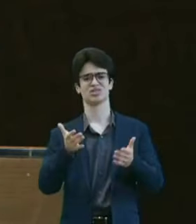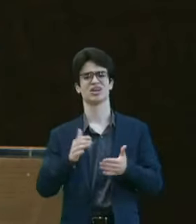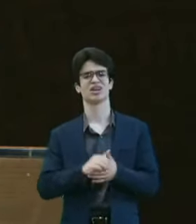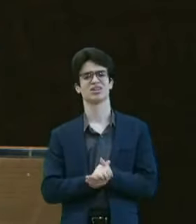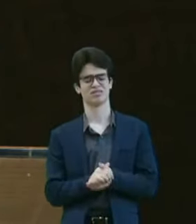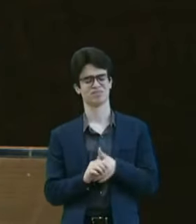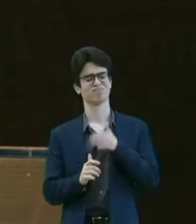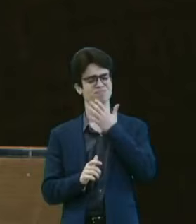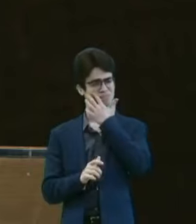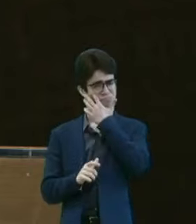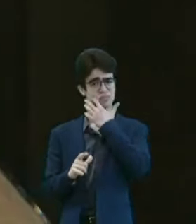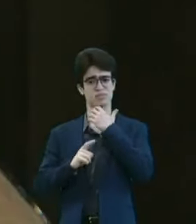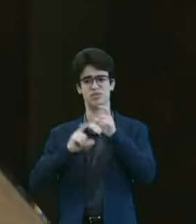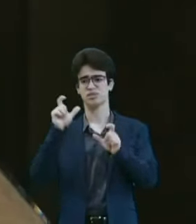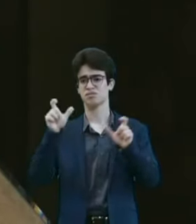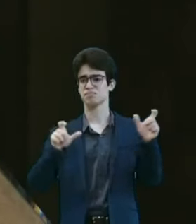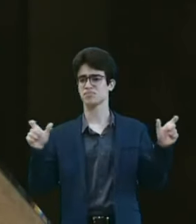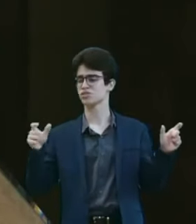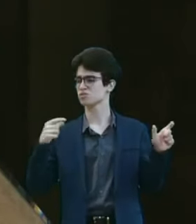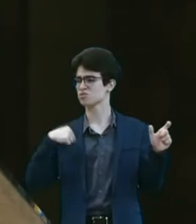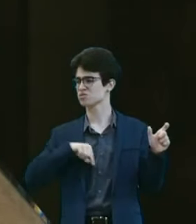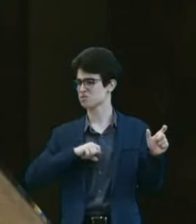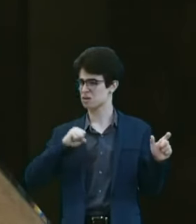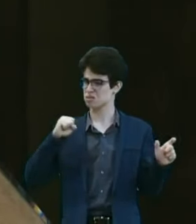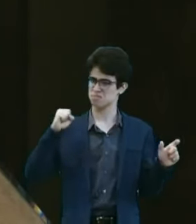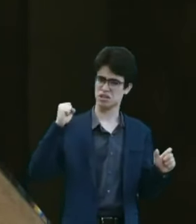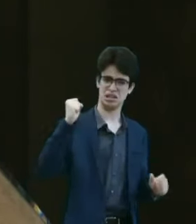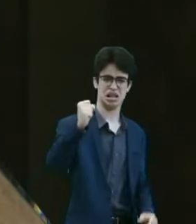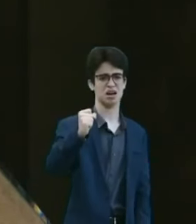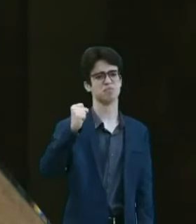Nós matamos pessoas no nosso coração.